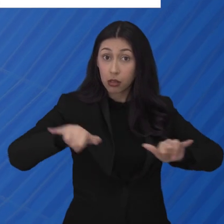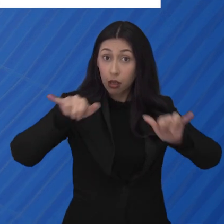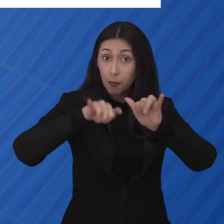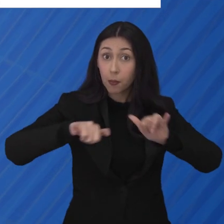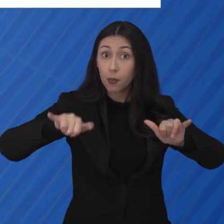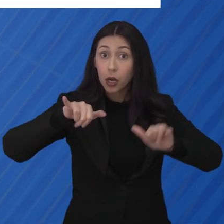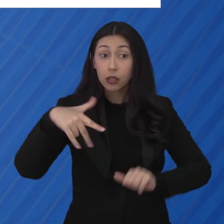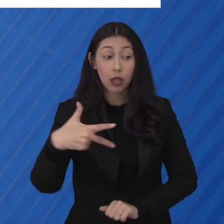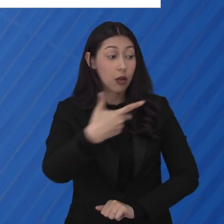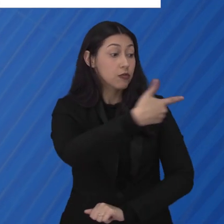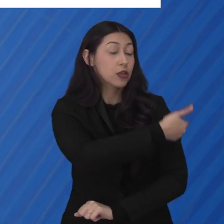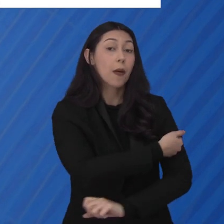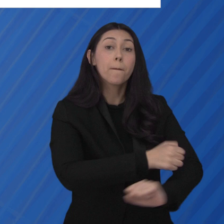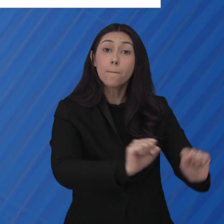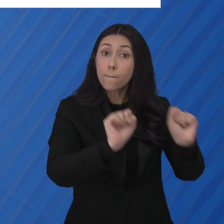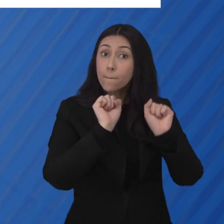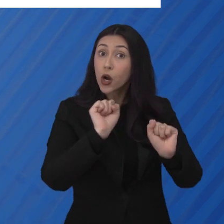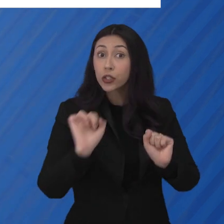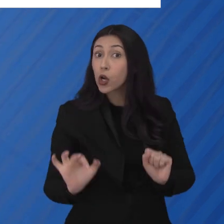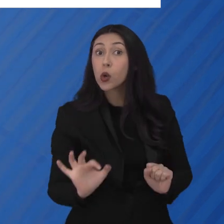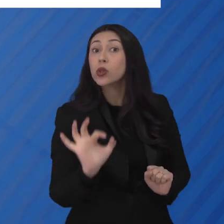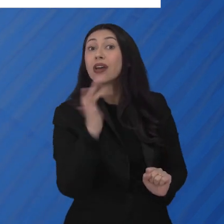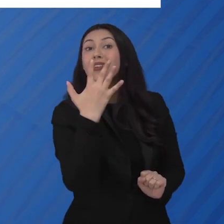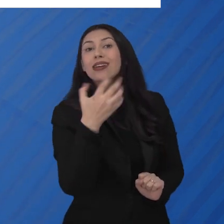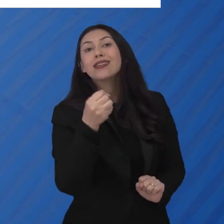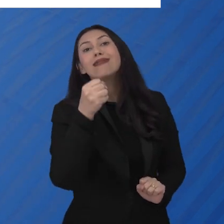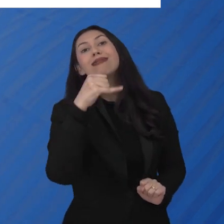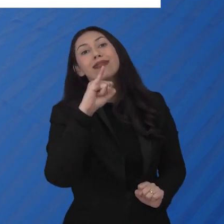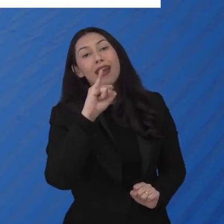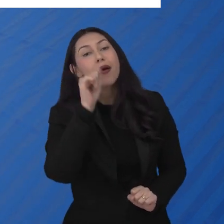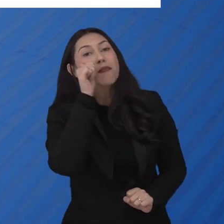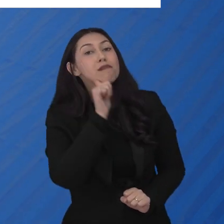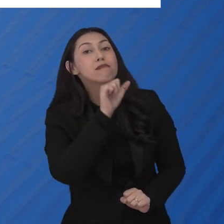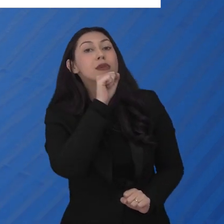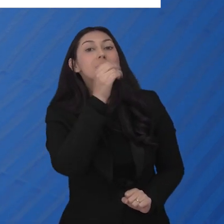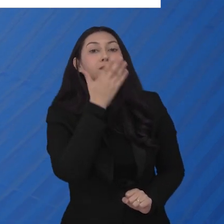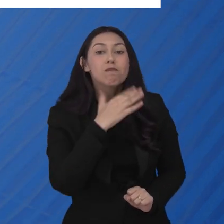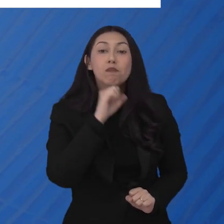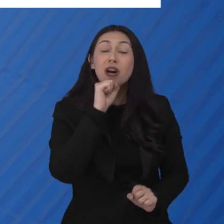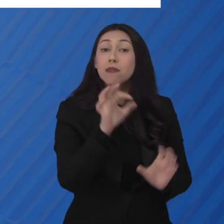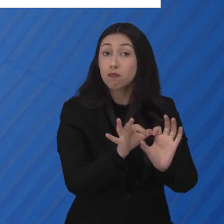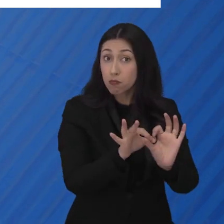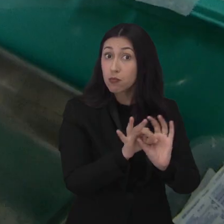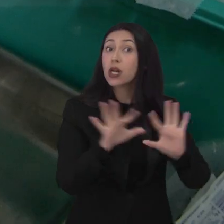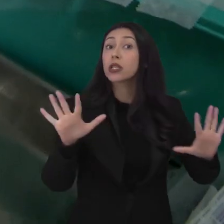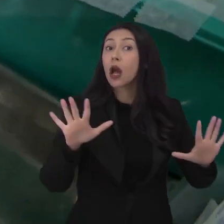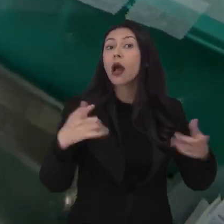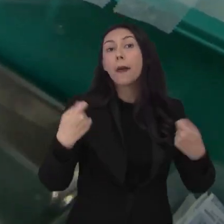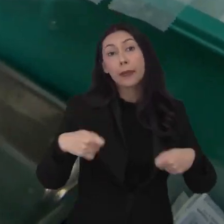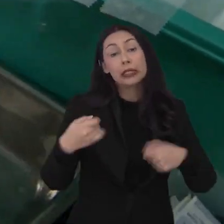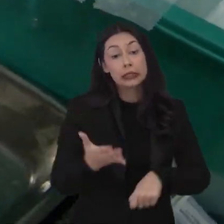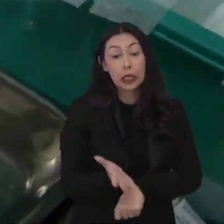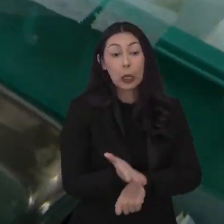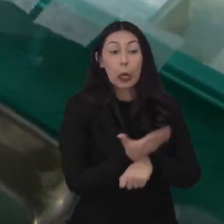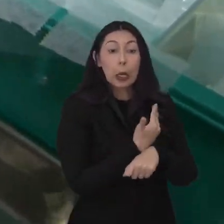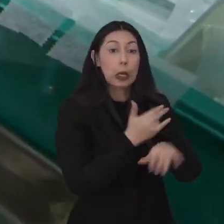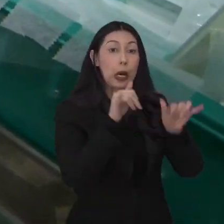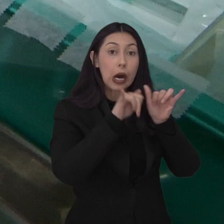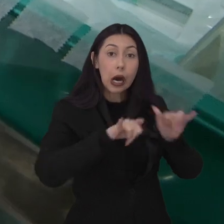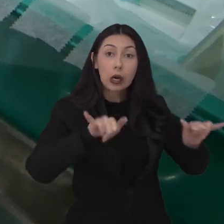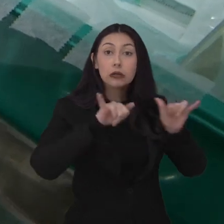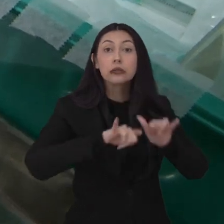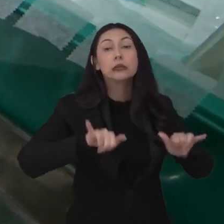informa que as campanhas de imunização podem ser realizadas somente com autorização dos responsáveis que devem ser